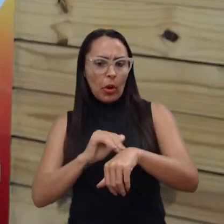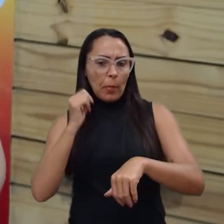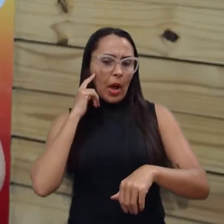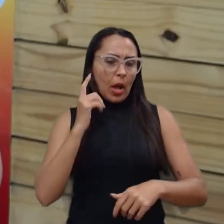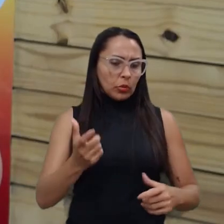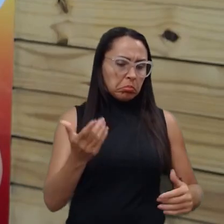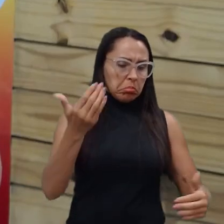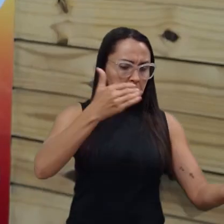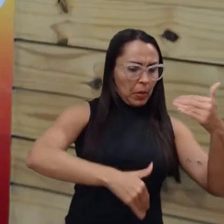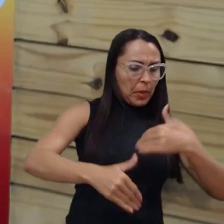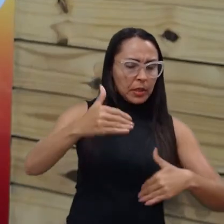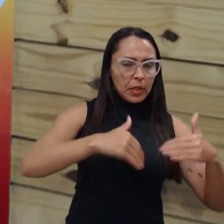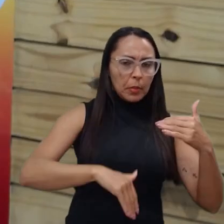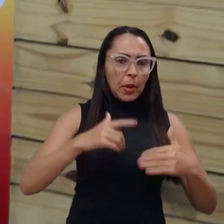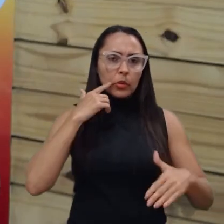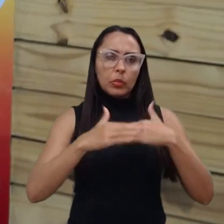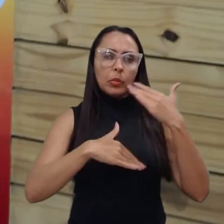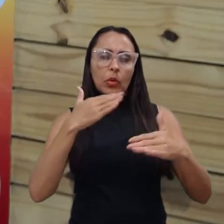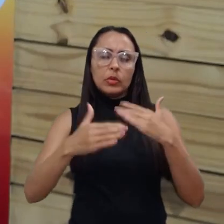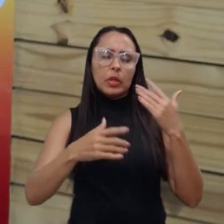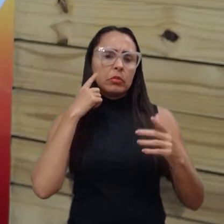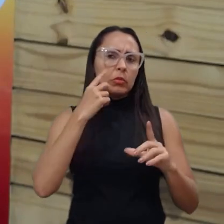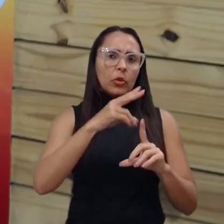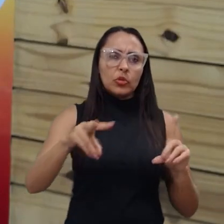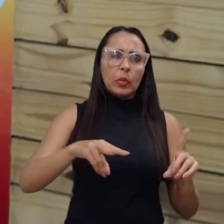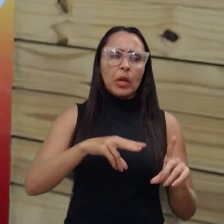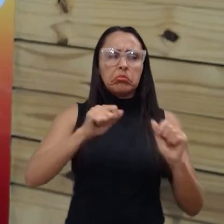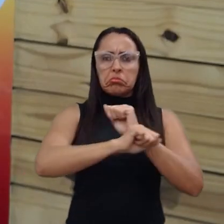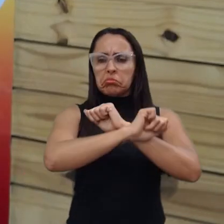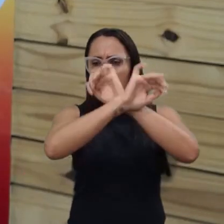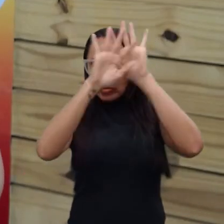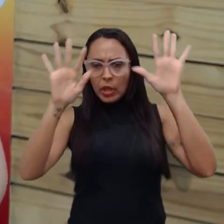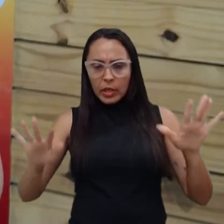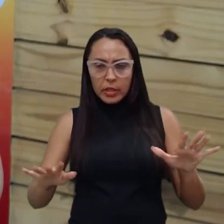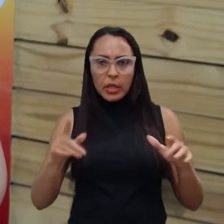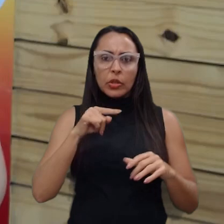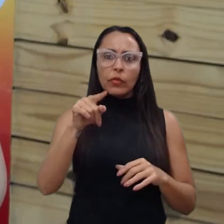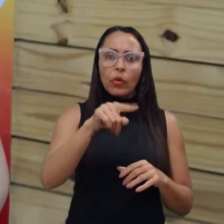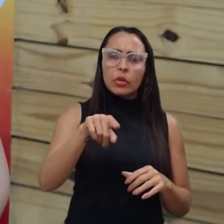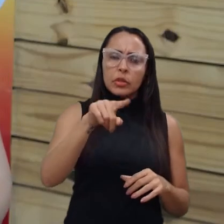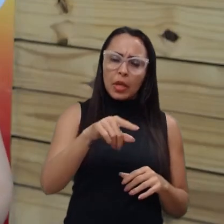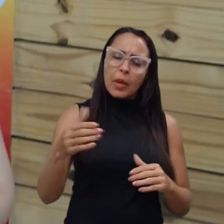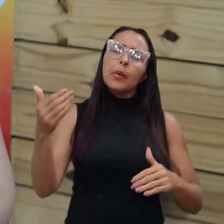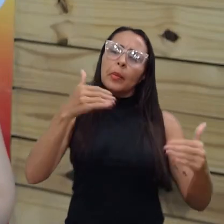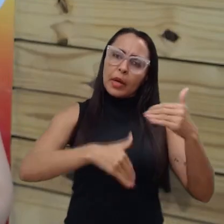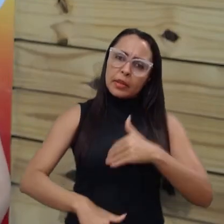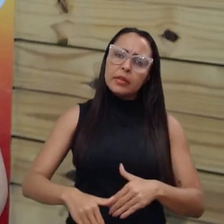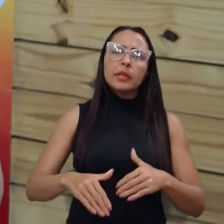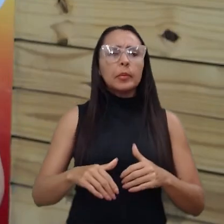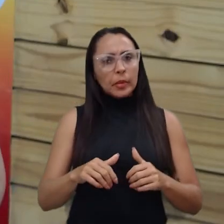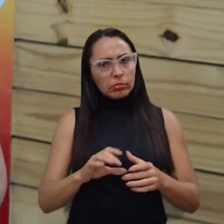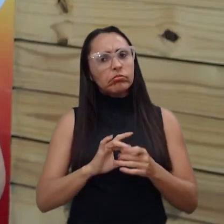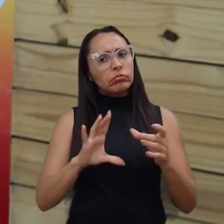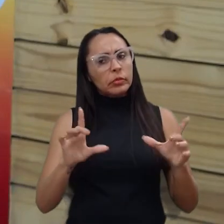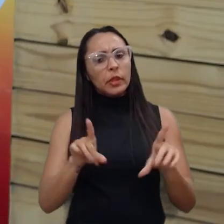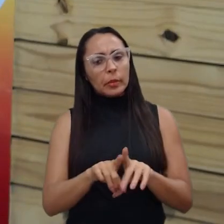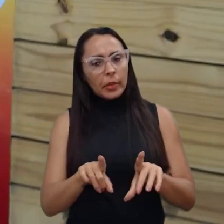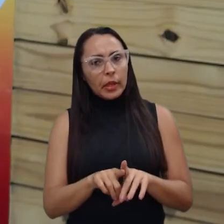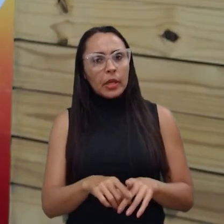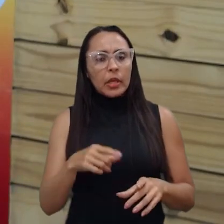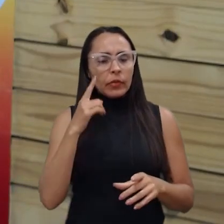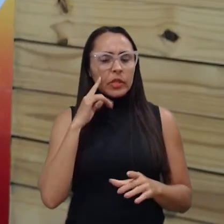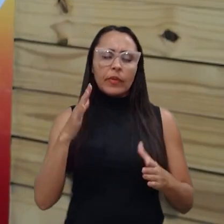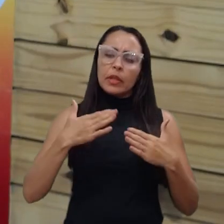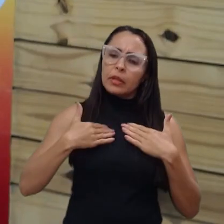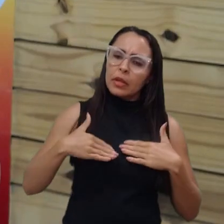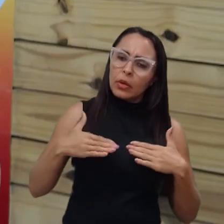do processo de auditoria, algum aspecto precisar ser esclarecido, você também vai participar da auditoria. E você vai estar